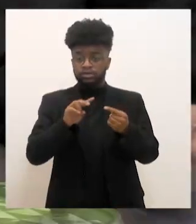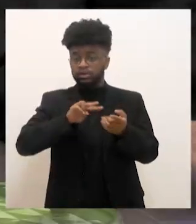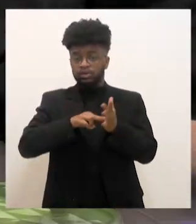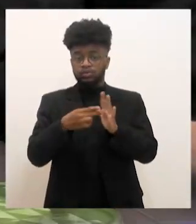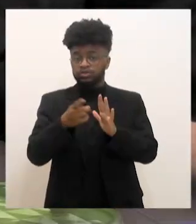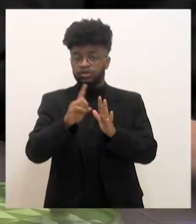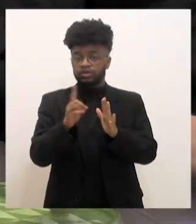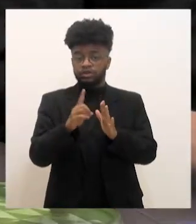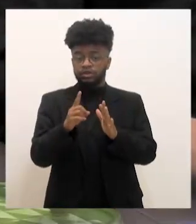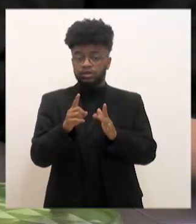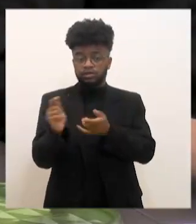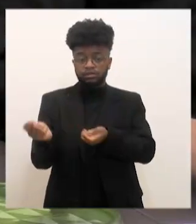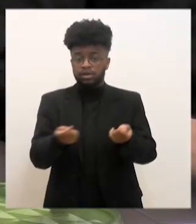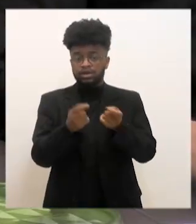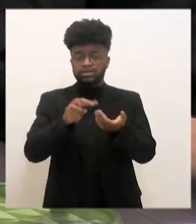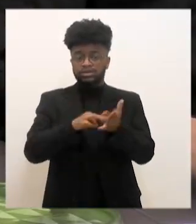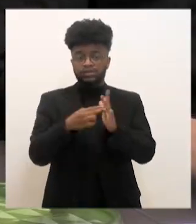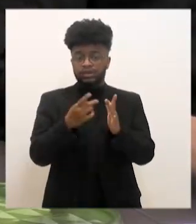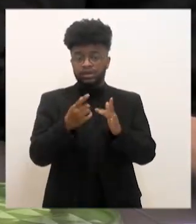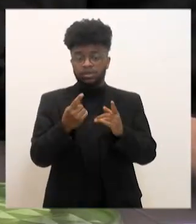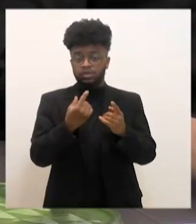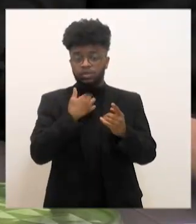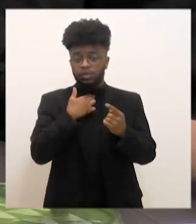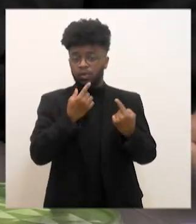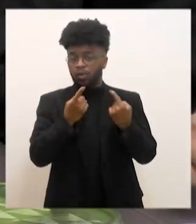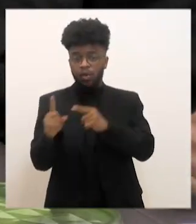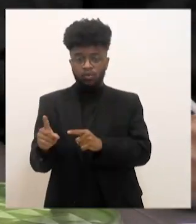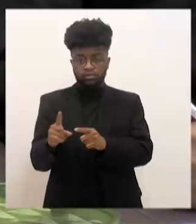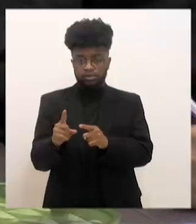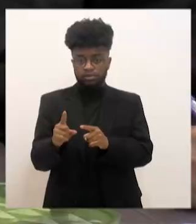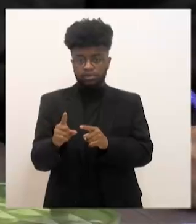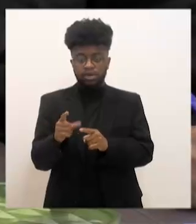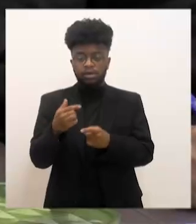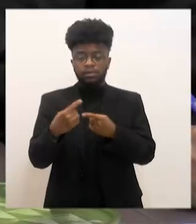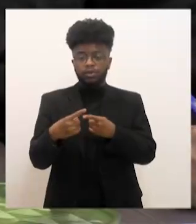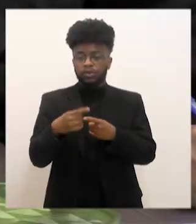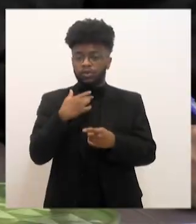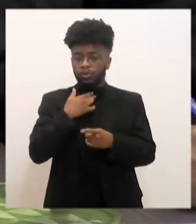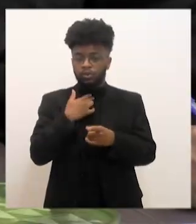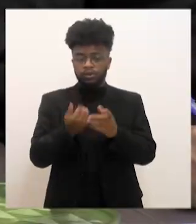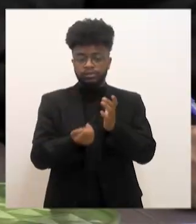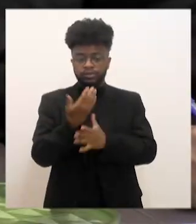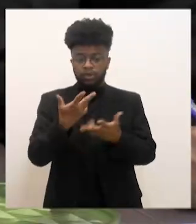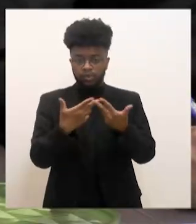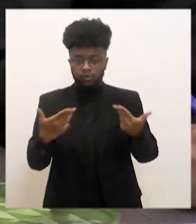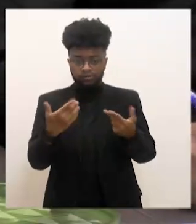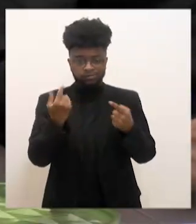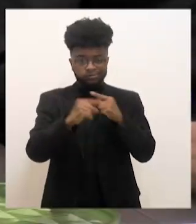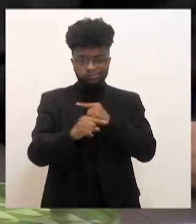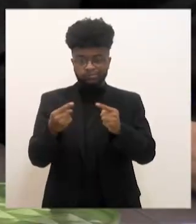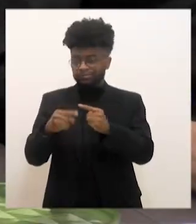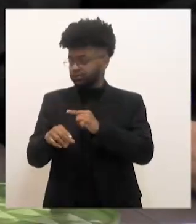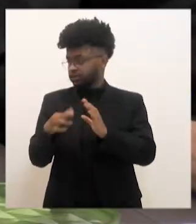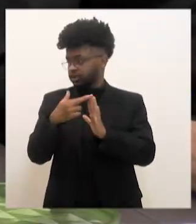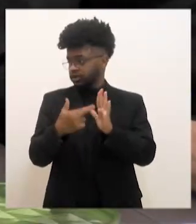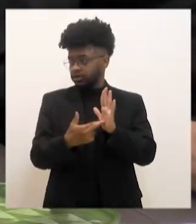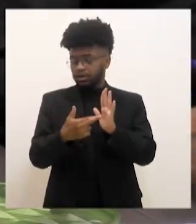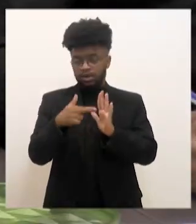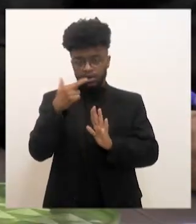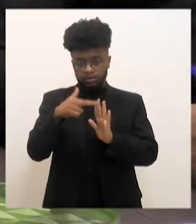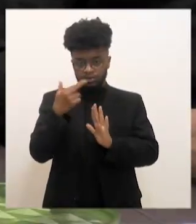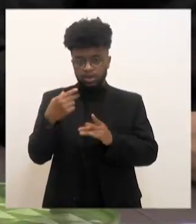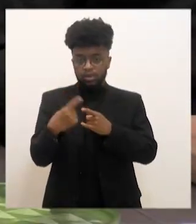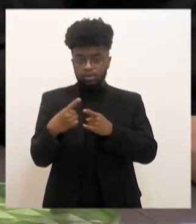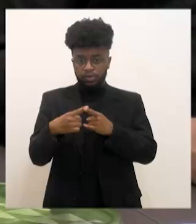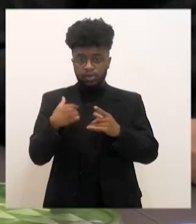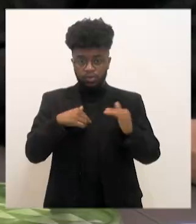repetir, significa não contrariar. A gente não pode dispor sobre algo exatamente o contrário do que diz a resolução. A gente pode, eu concordo com